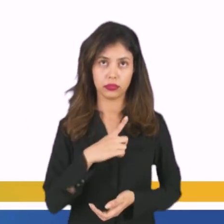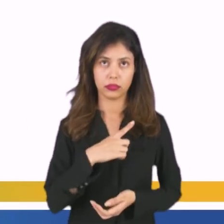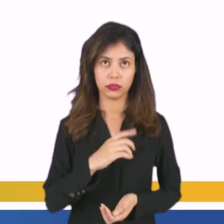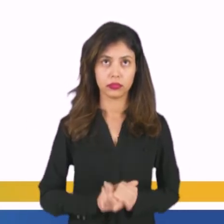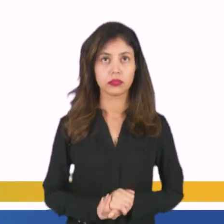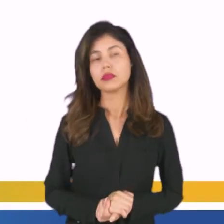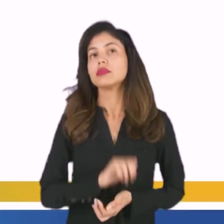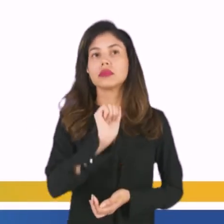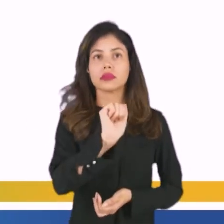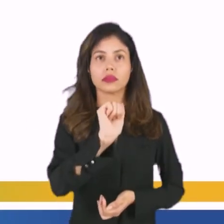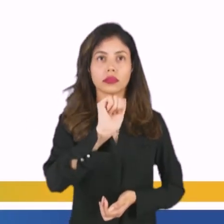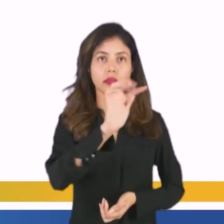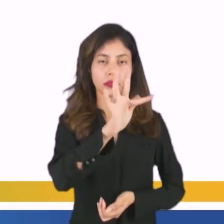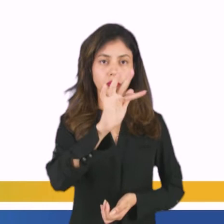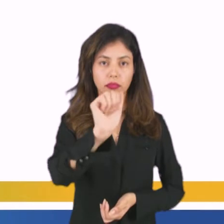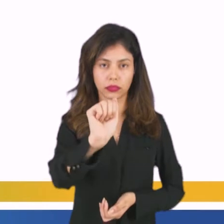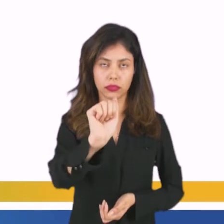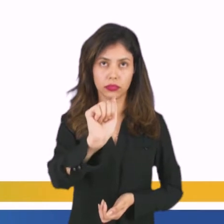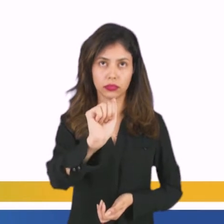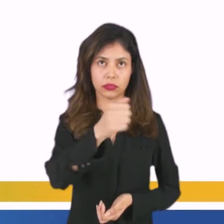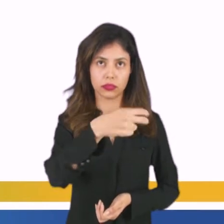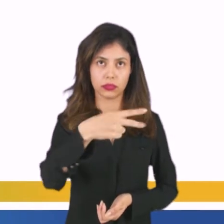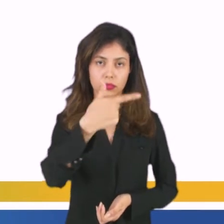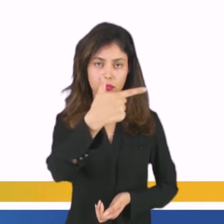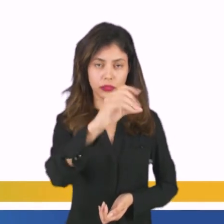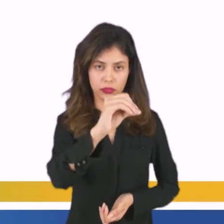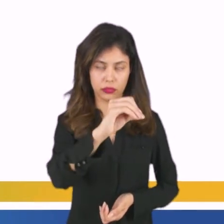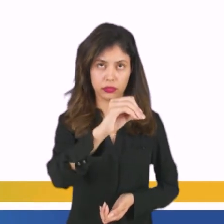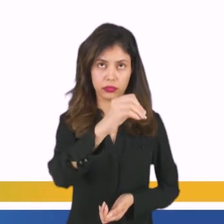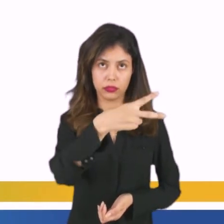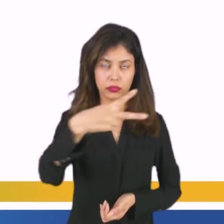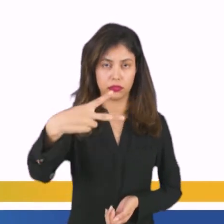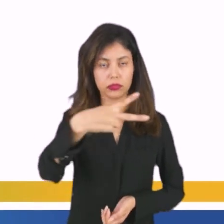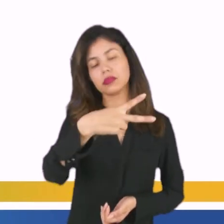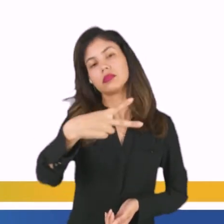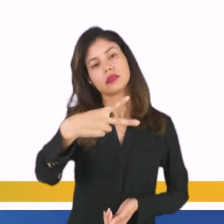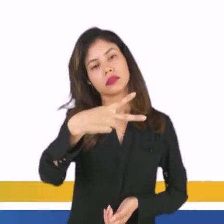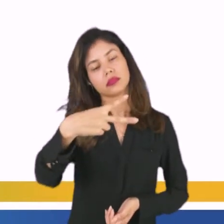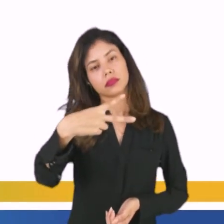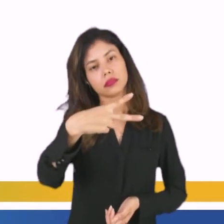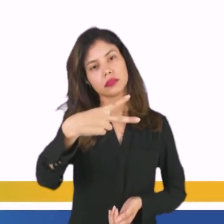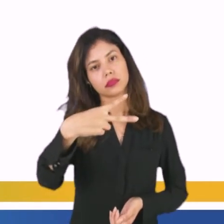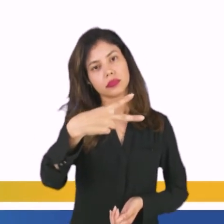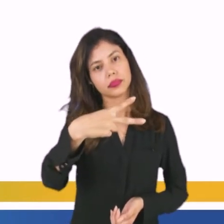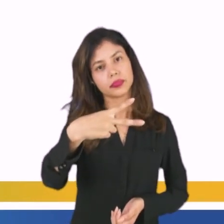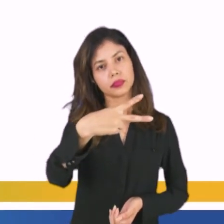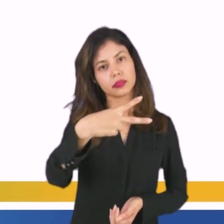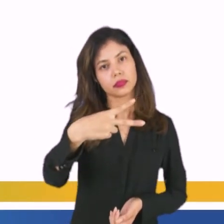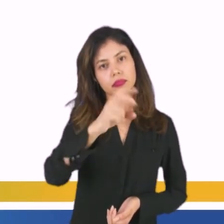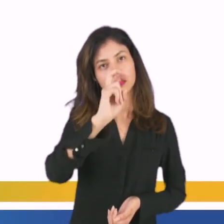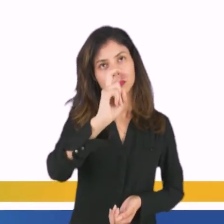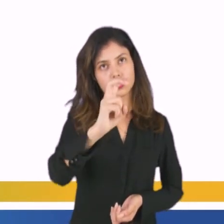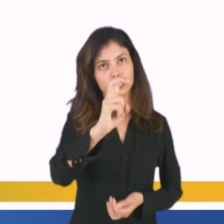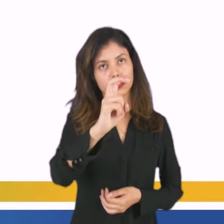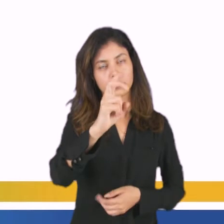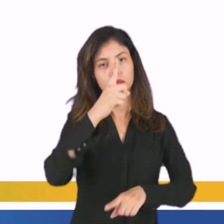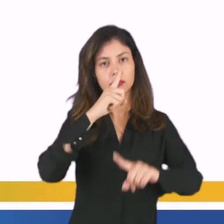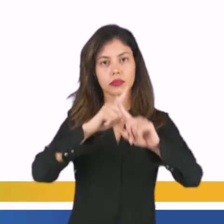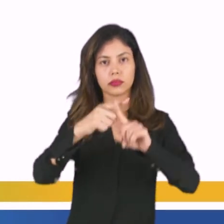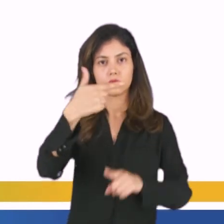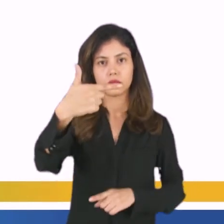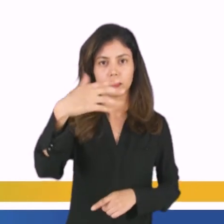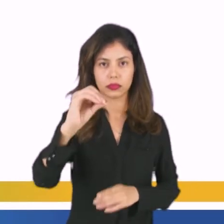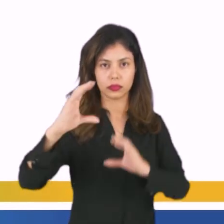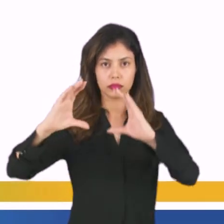nós teremos que a f de A, que é o nosso 20, posição 20, um 20º termo, é igual